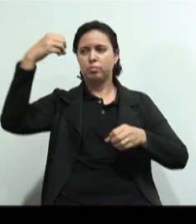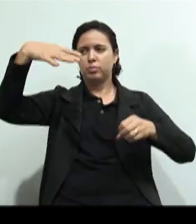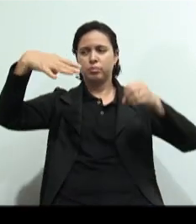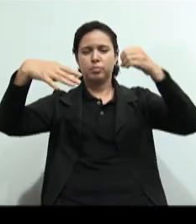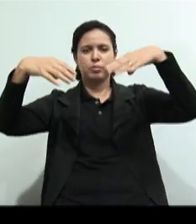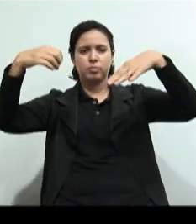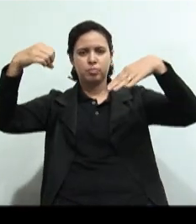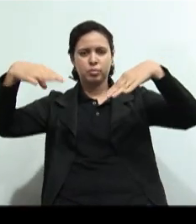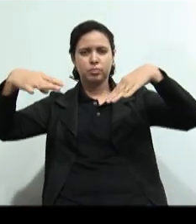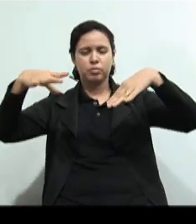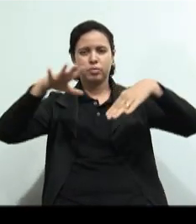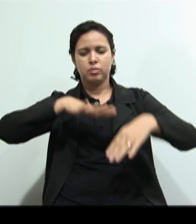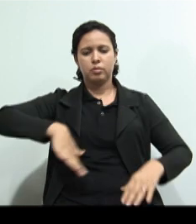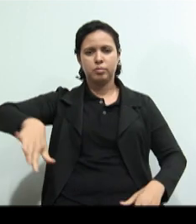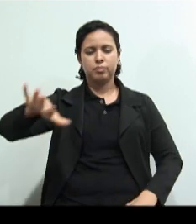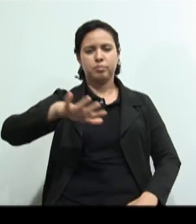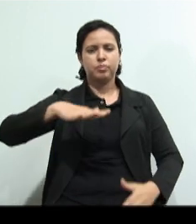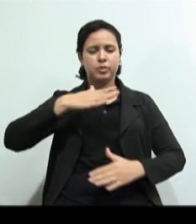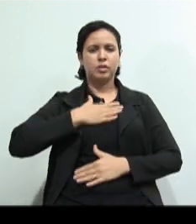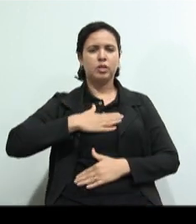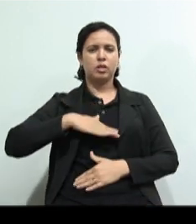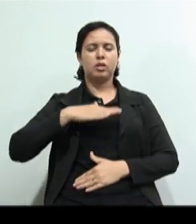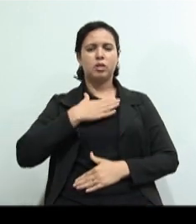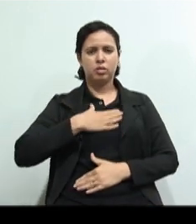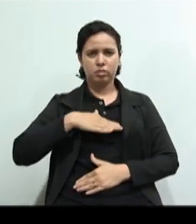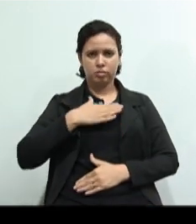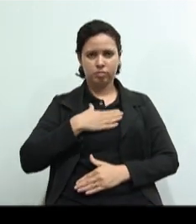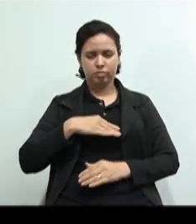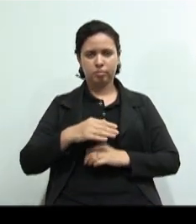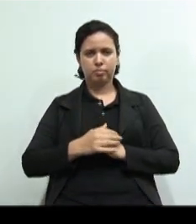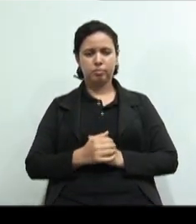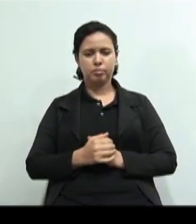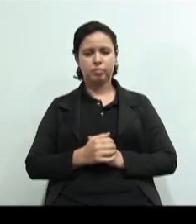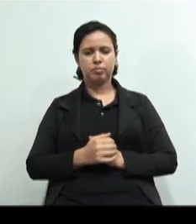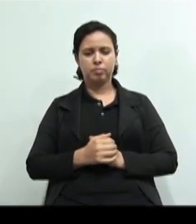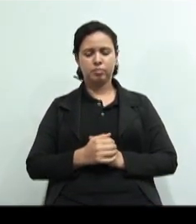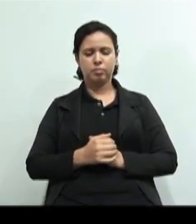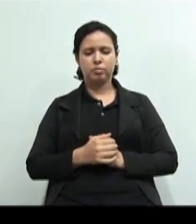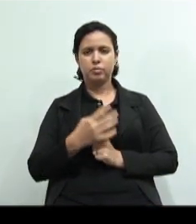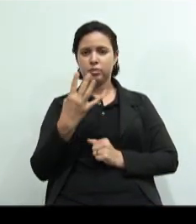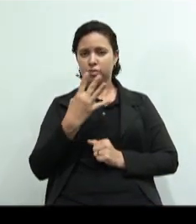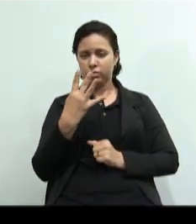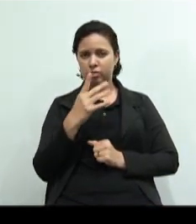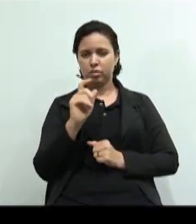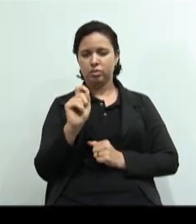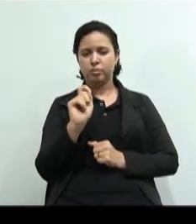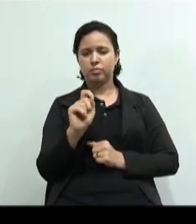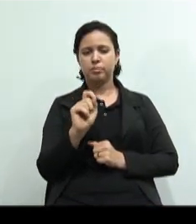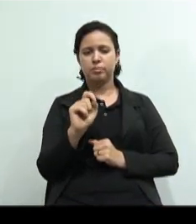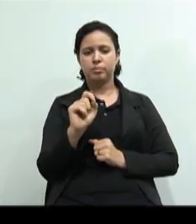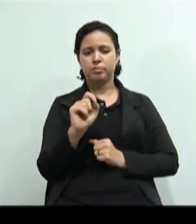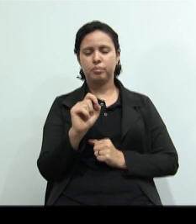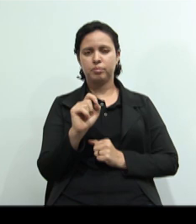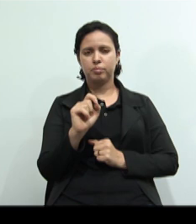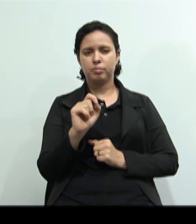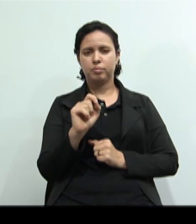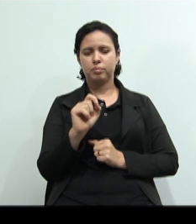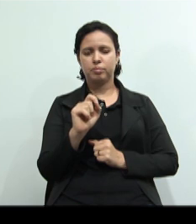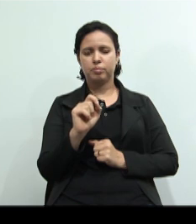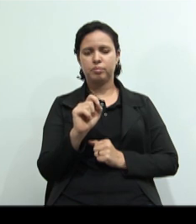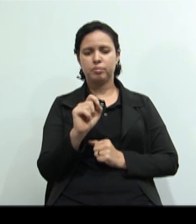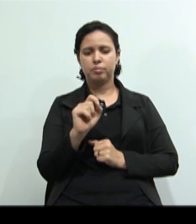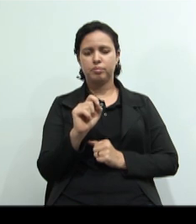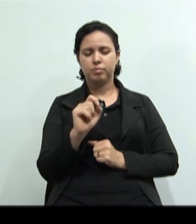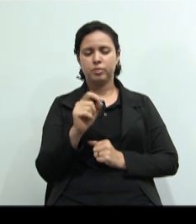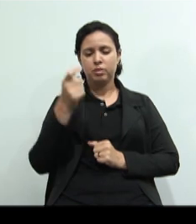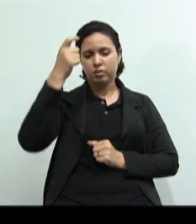aqui é ter um ambiente tranquilo para os funcionários. O quarto conceito do programa é Seikitsu. Se trata